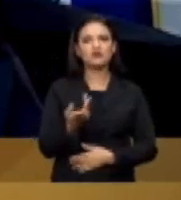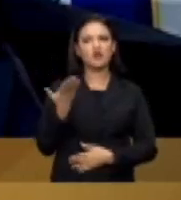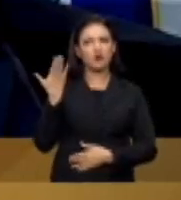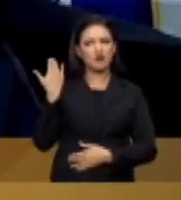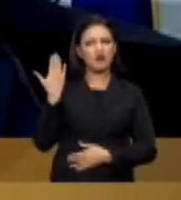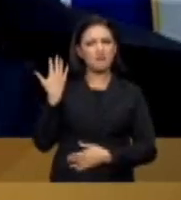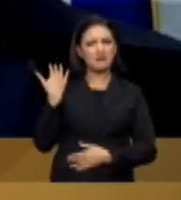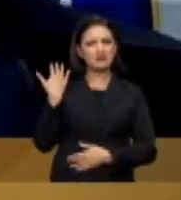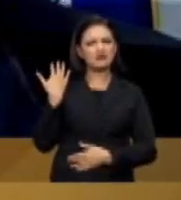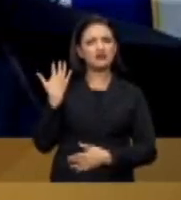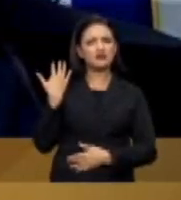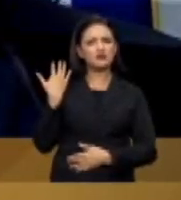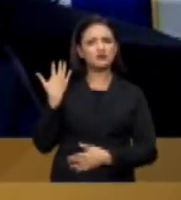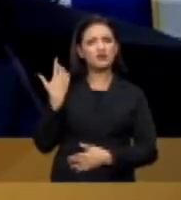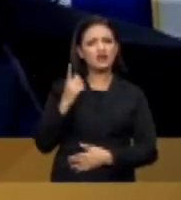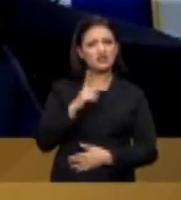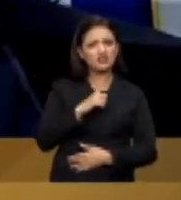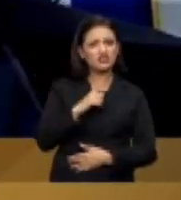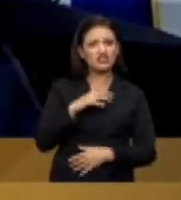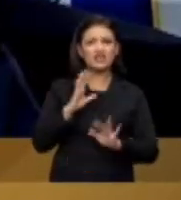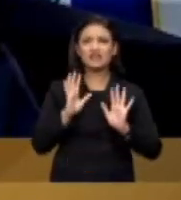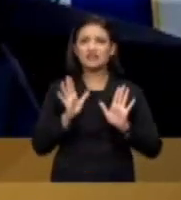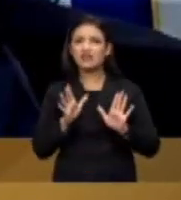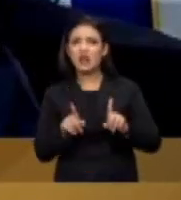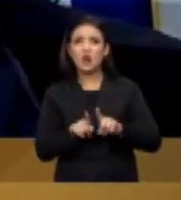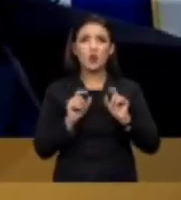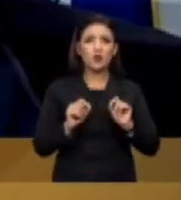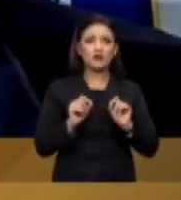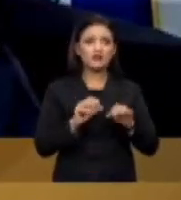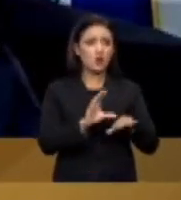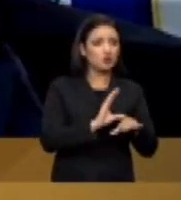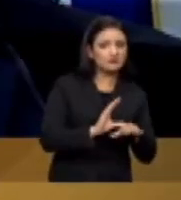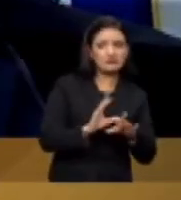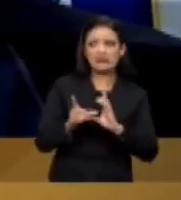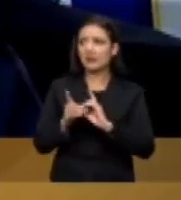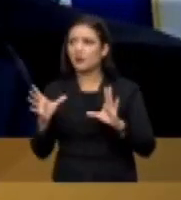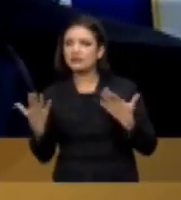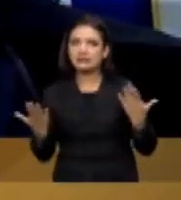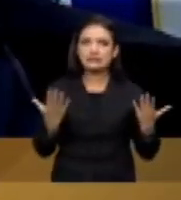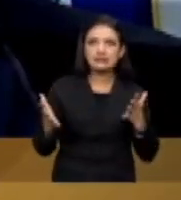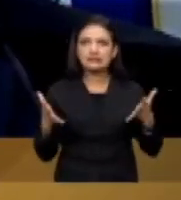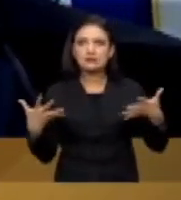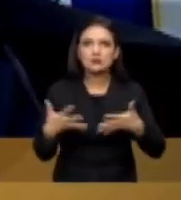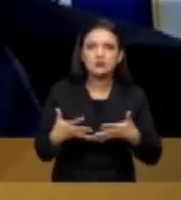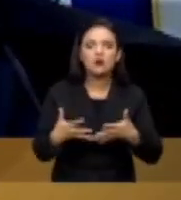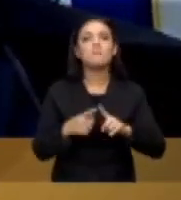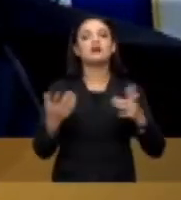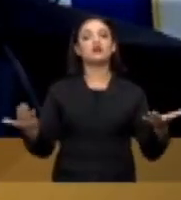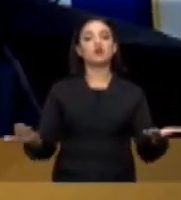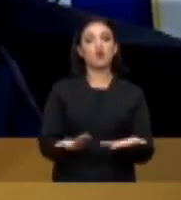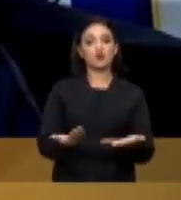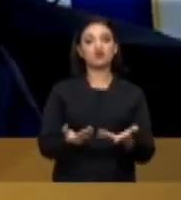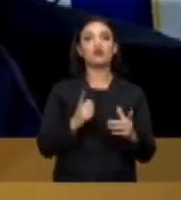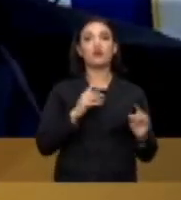recente, o mundo vivenciava uma tensão entre constitucionalismo e democracia. Hoje, a conflituosidade deslocou-se